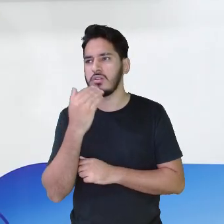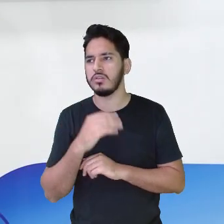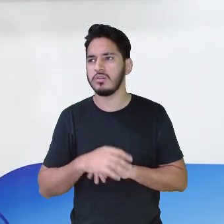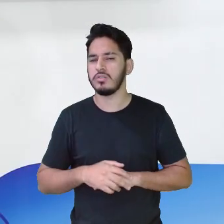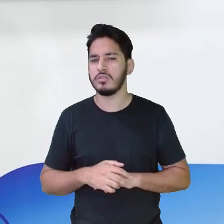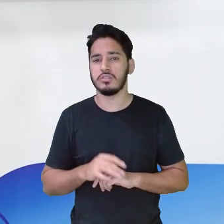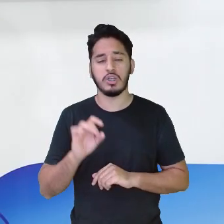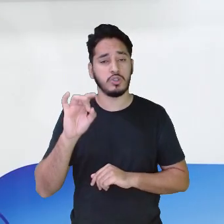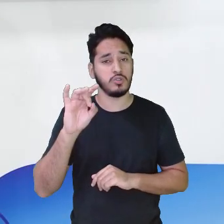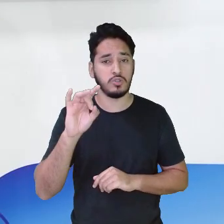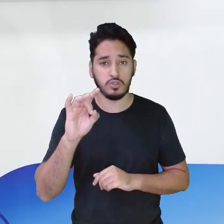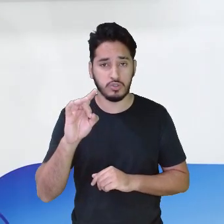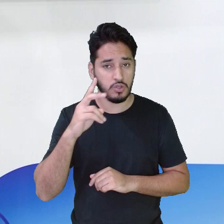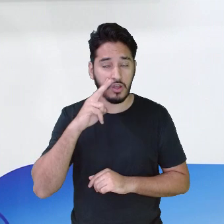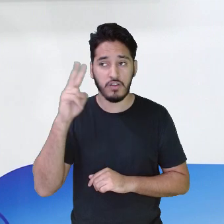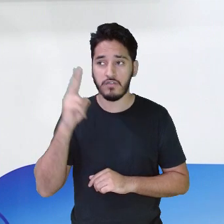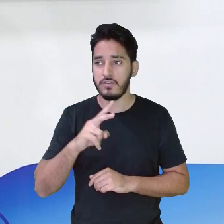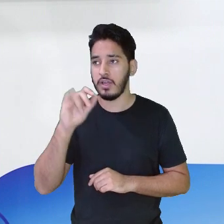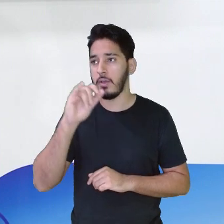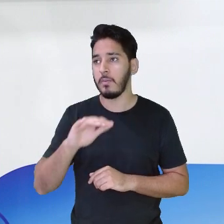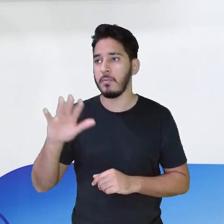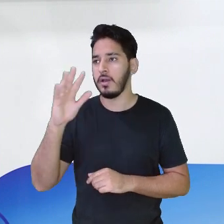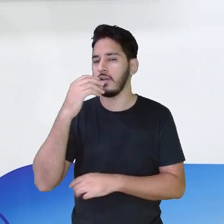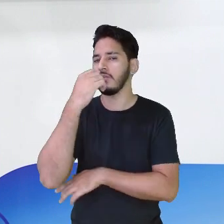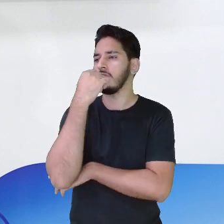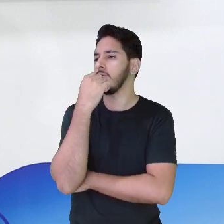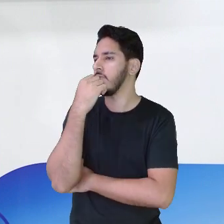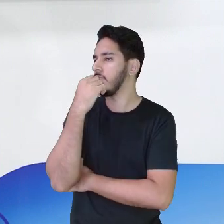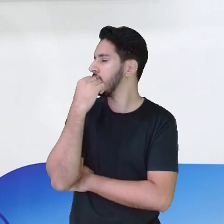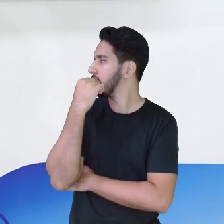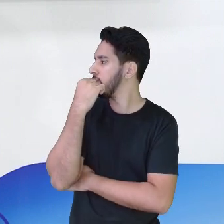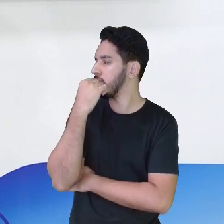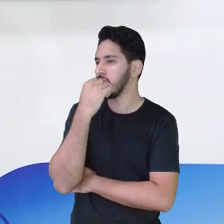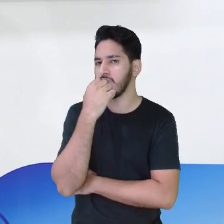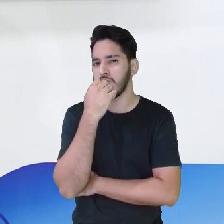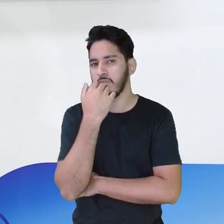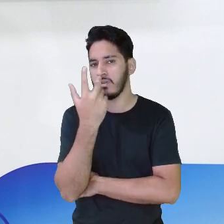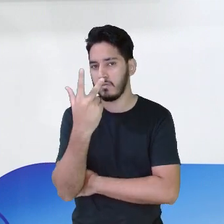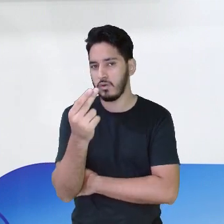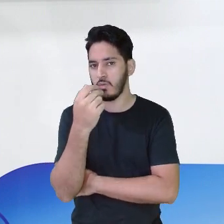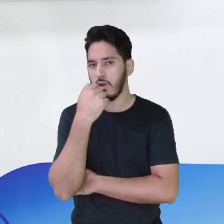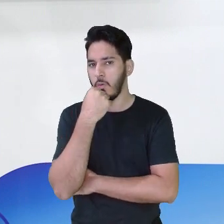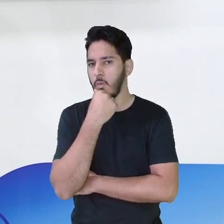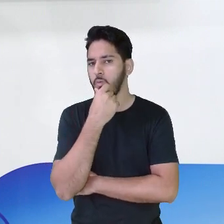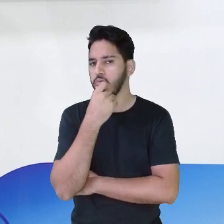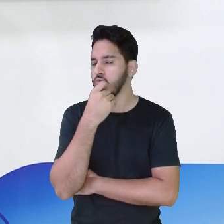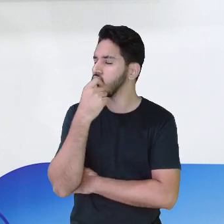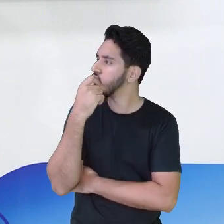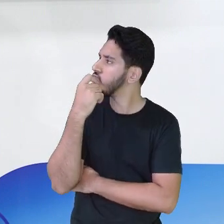só prestar atenção na figura. Será que eles comeram a mesma quantidade?